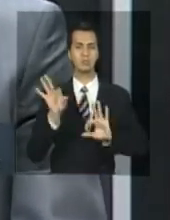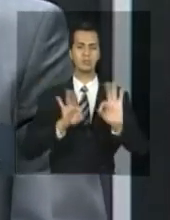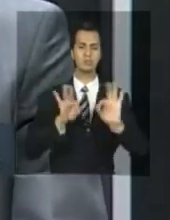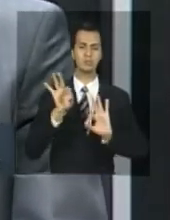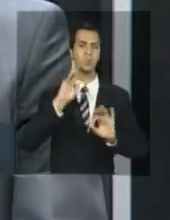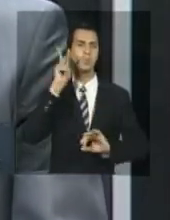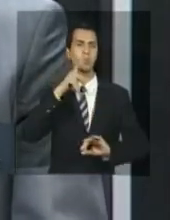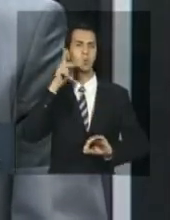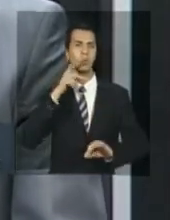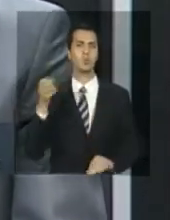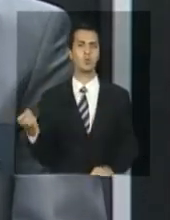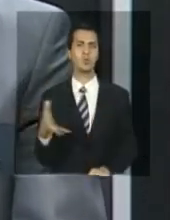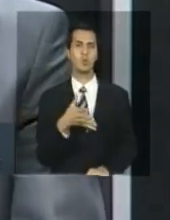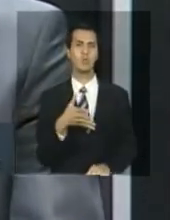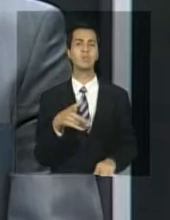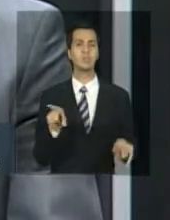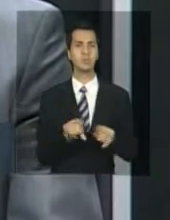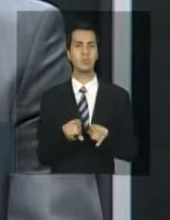integrar as existentes,